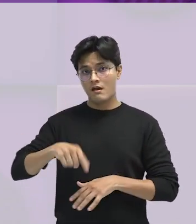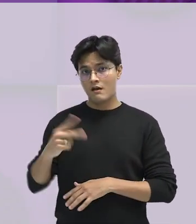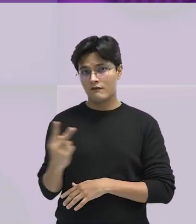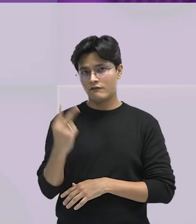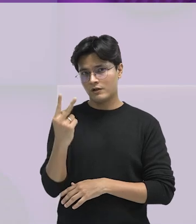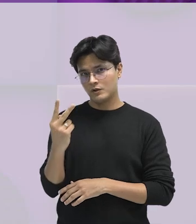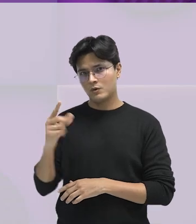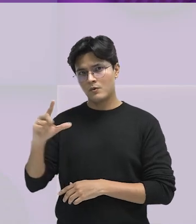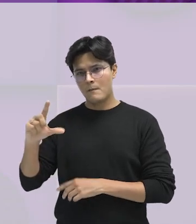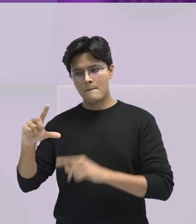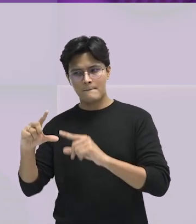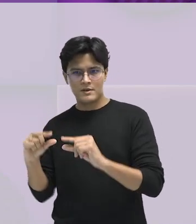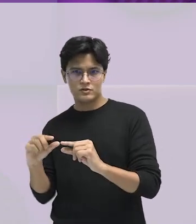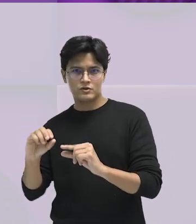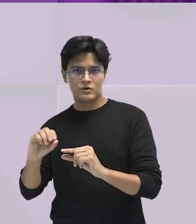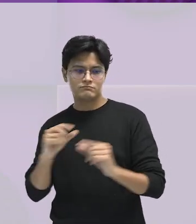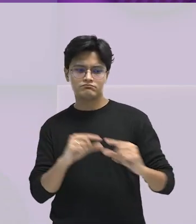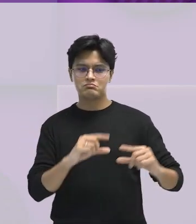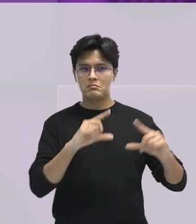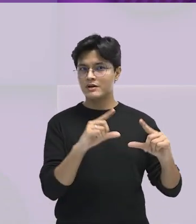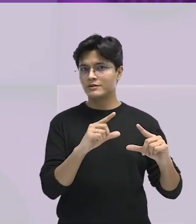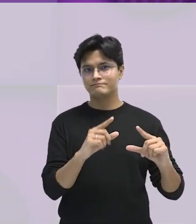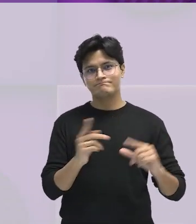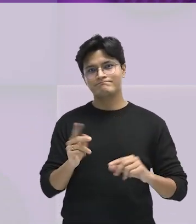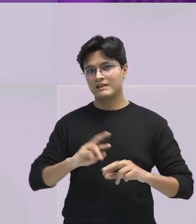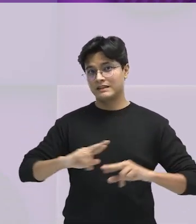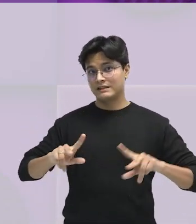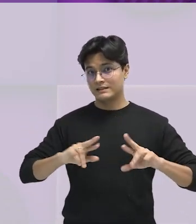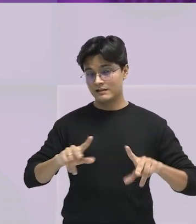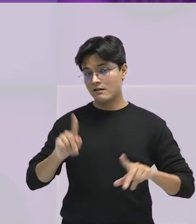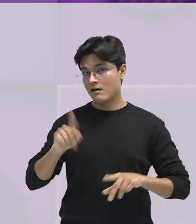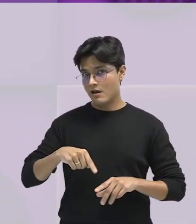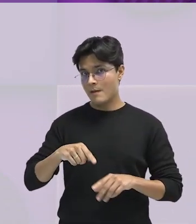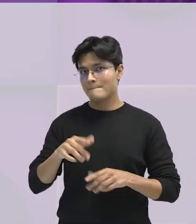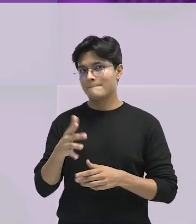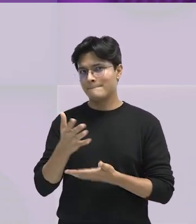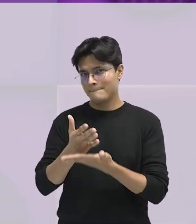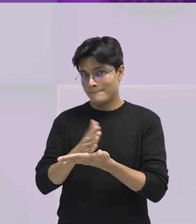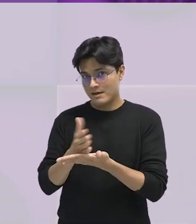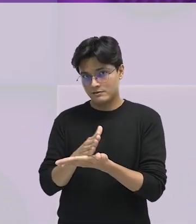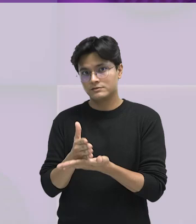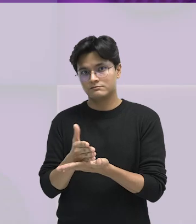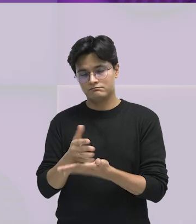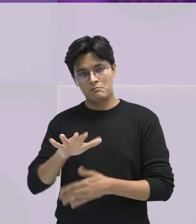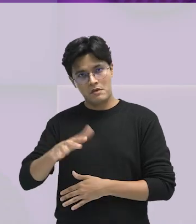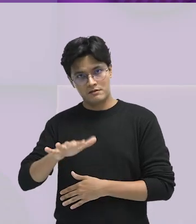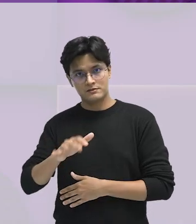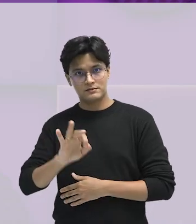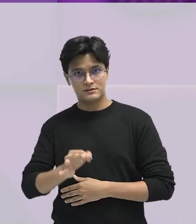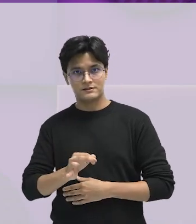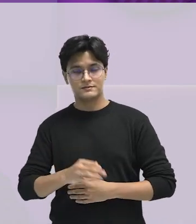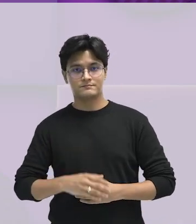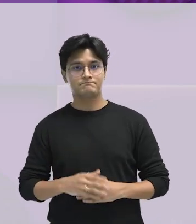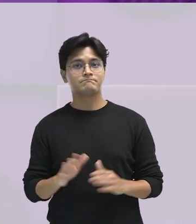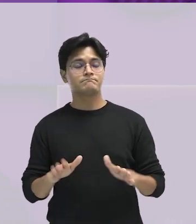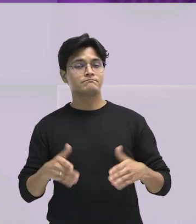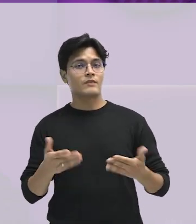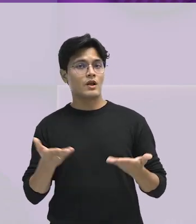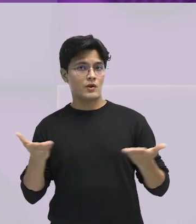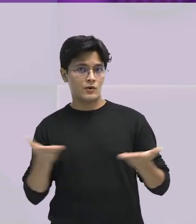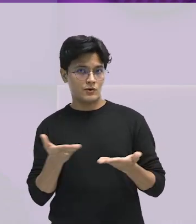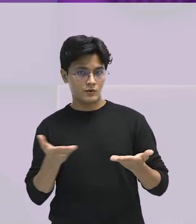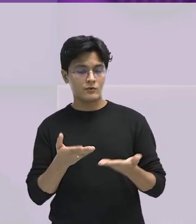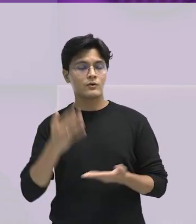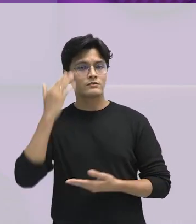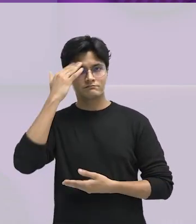valor menor e nem é o valor maior. É uma média, é um valor ali mediano, tá? Então é isso que a gente vai ver, como que a gente